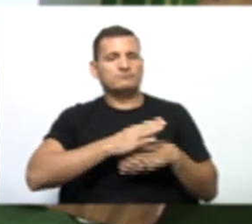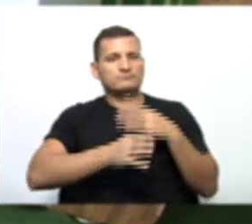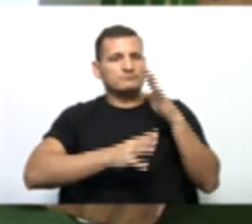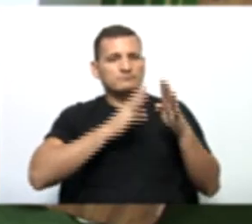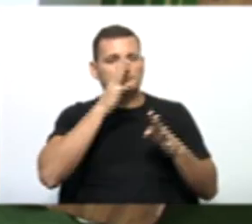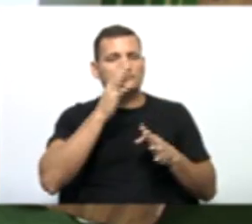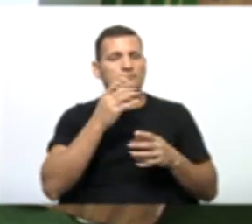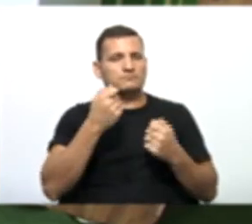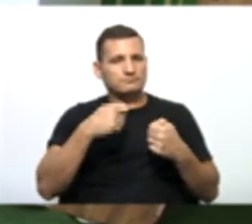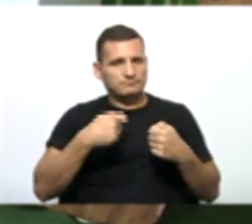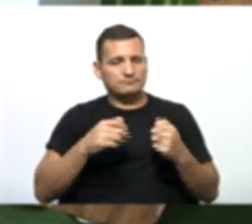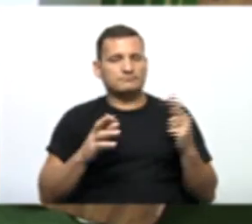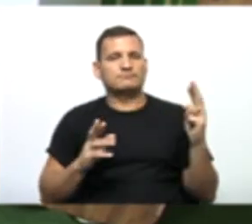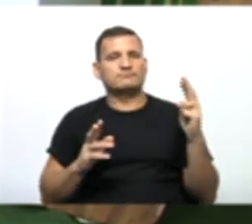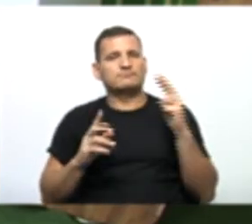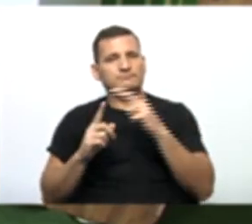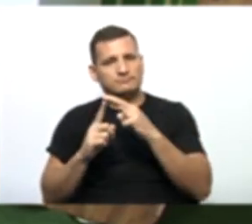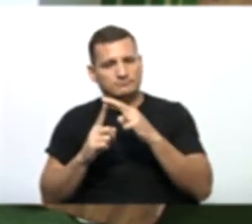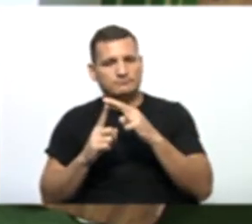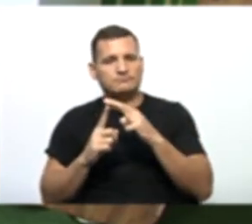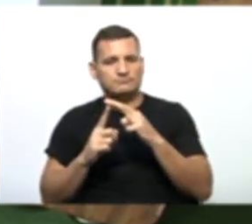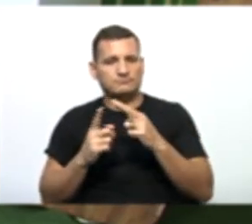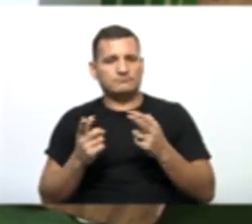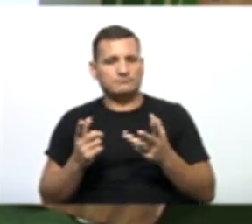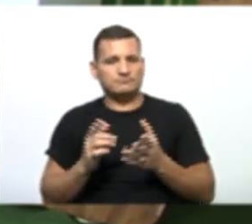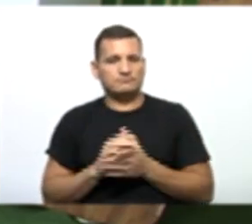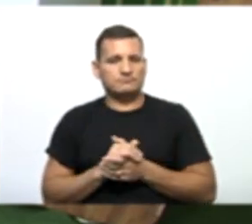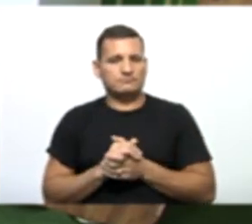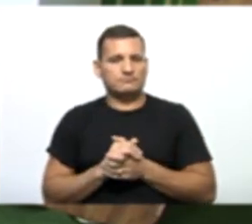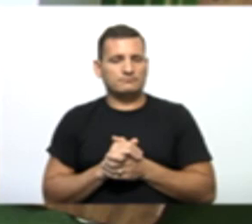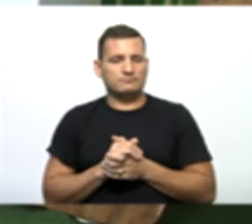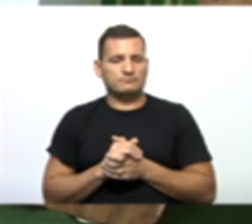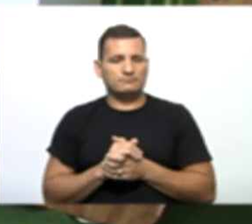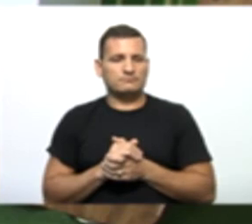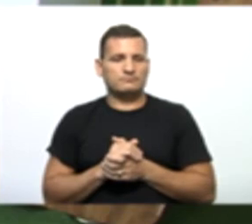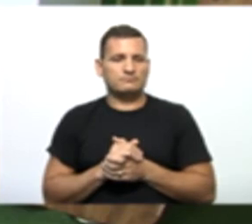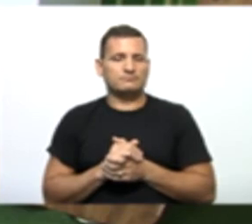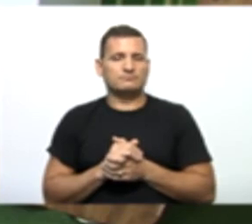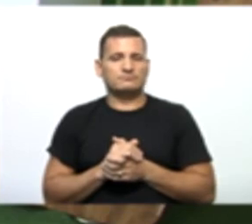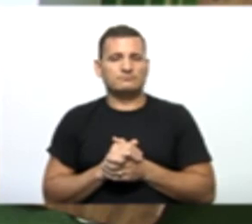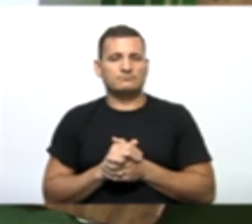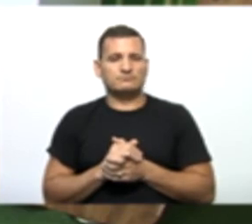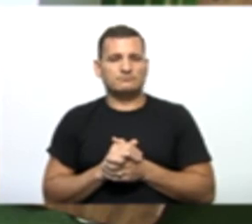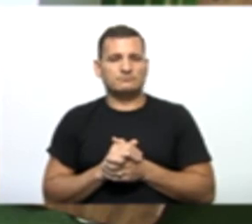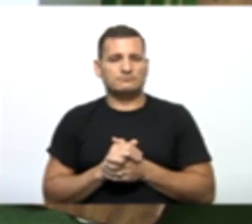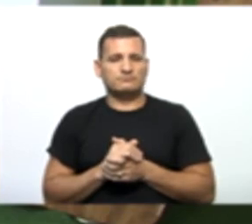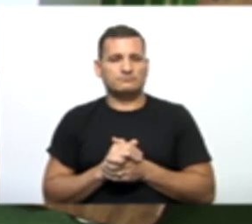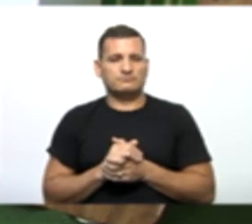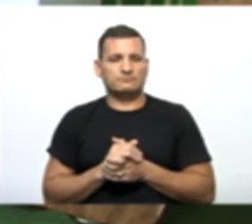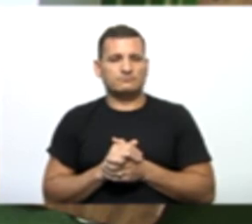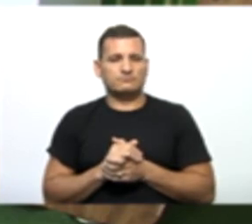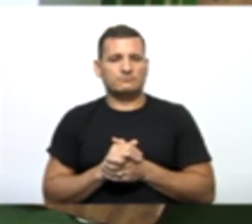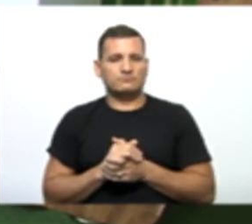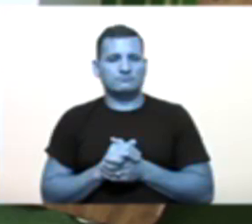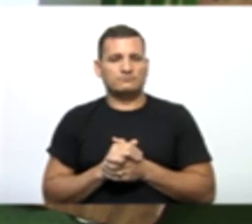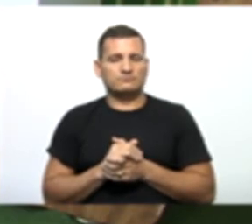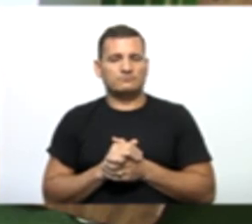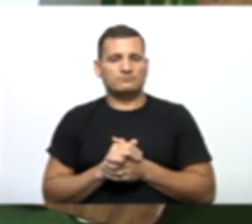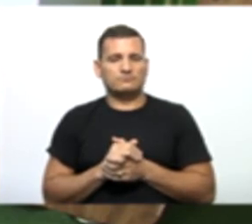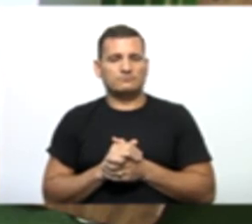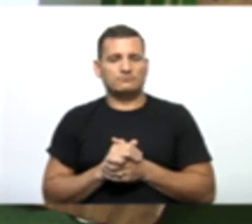uma referência, né? É a nossa contribuição aí da disciplina de AHC. Então, gente,